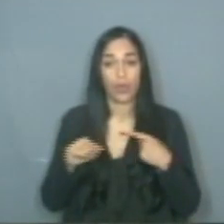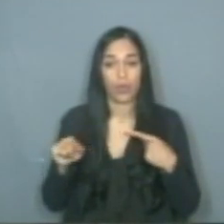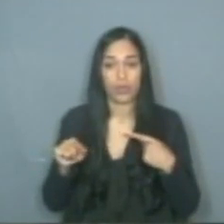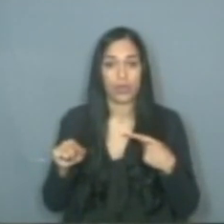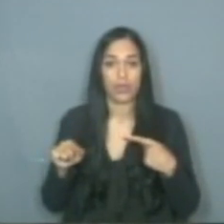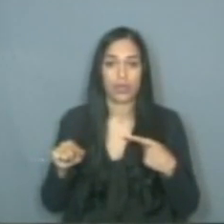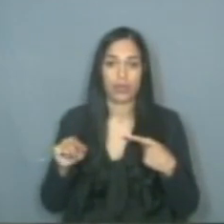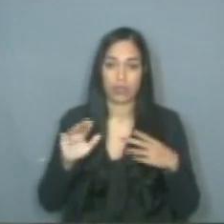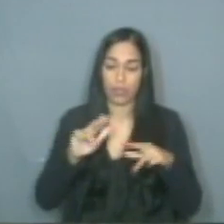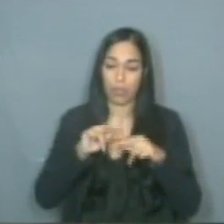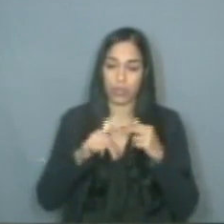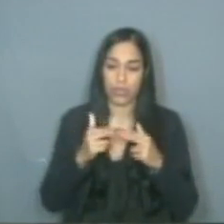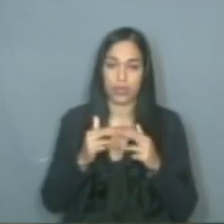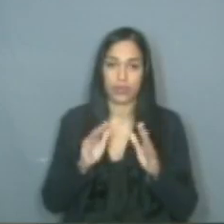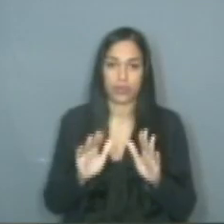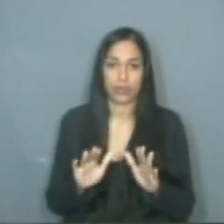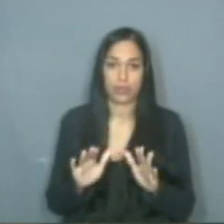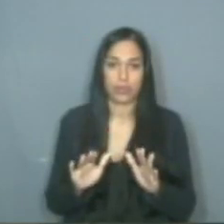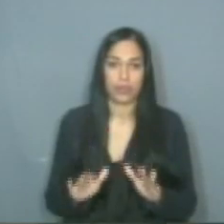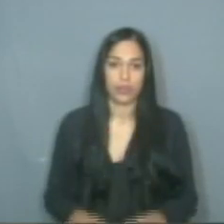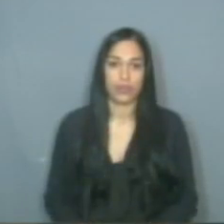Por uma razão.